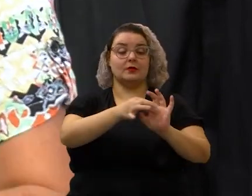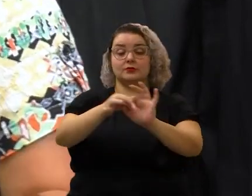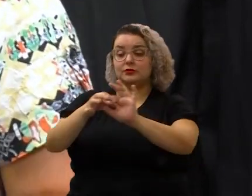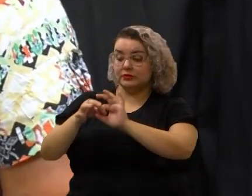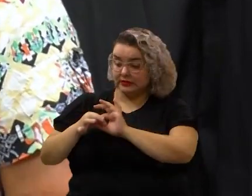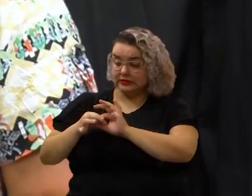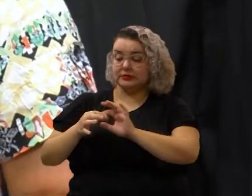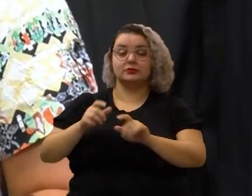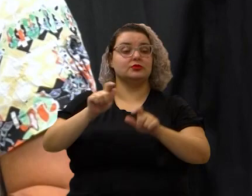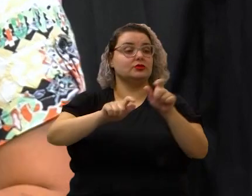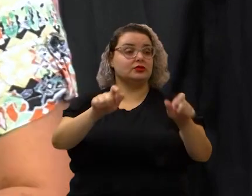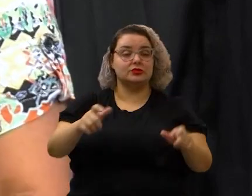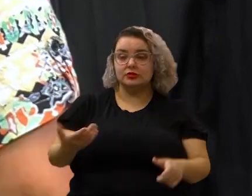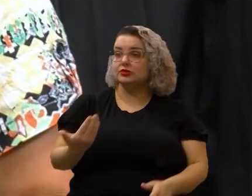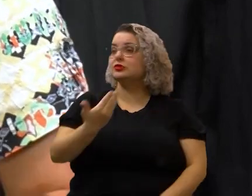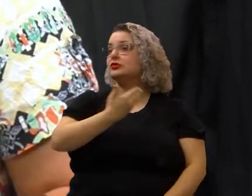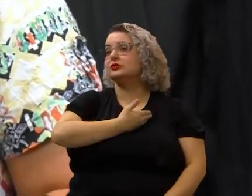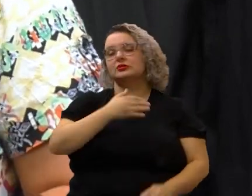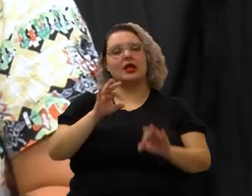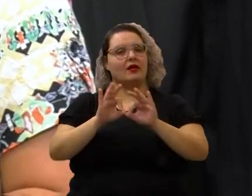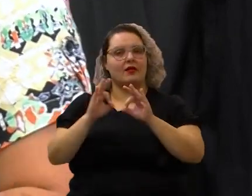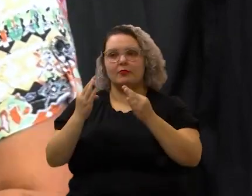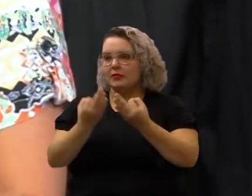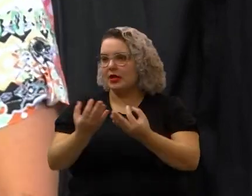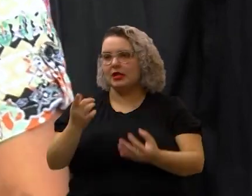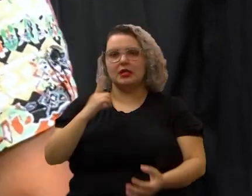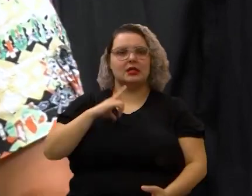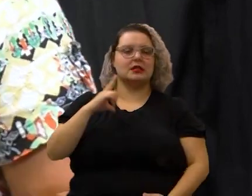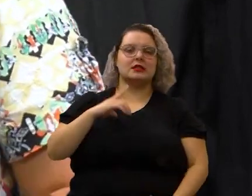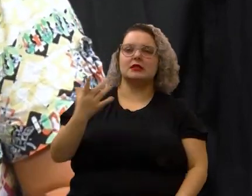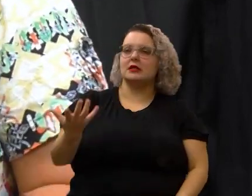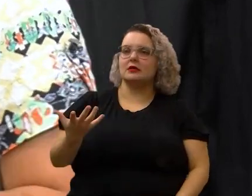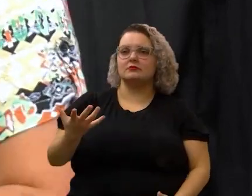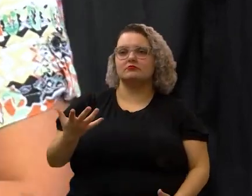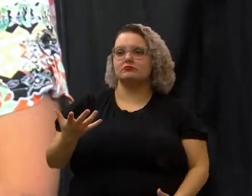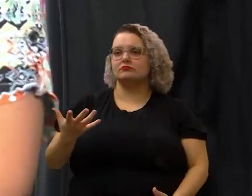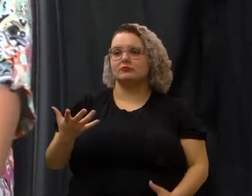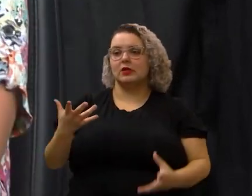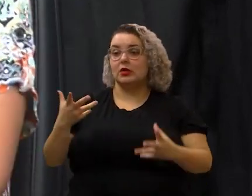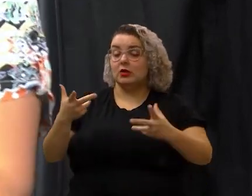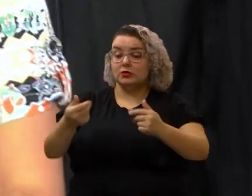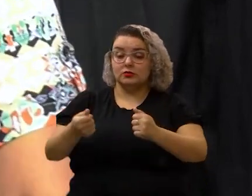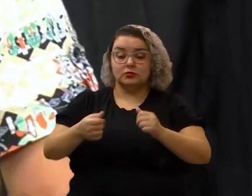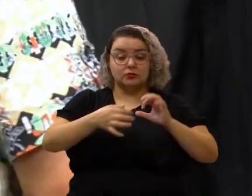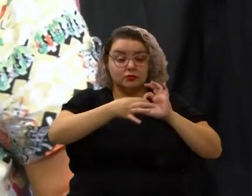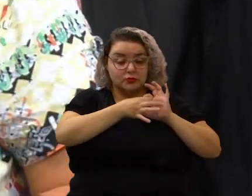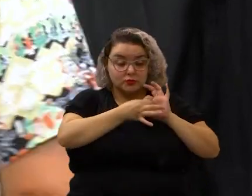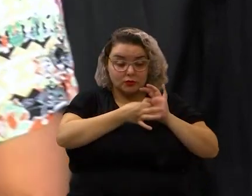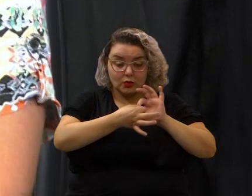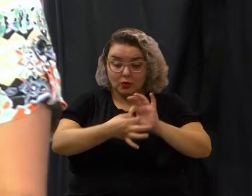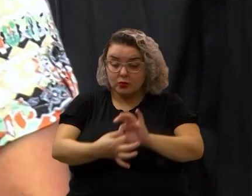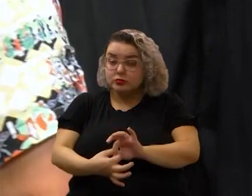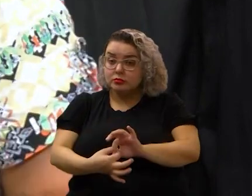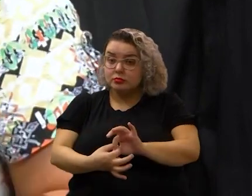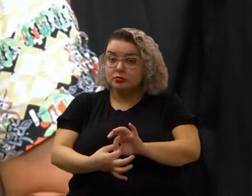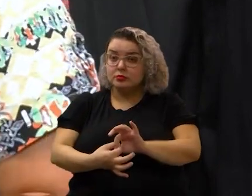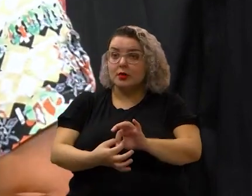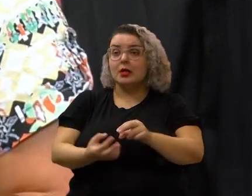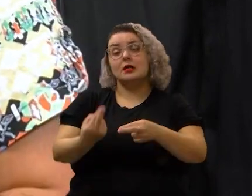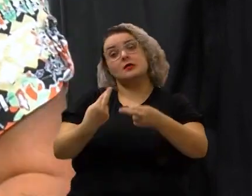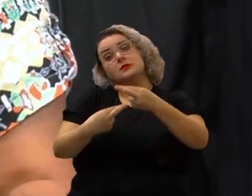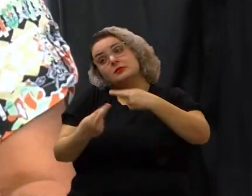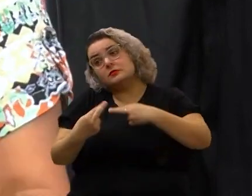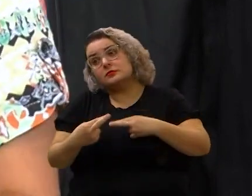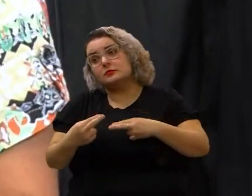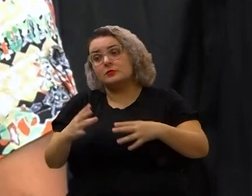tem um círculo de pessoas, a gente tem amigos, a gente tem família, a gente tem todo um contexto,